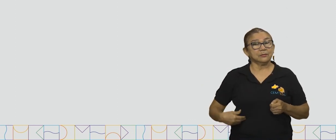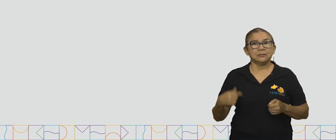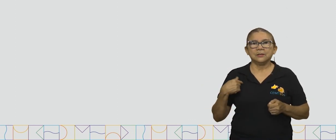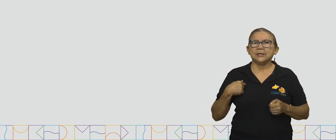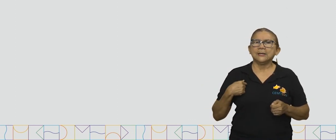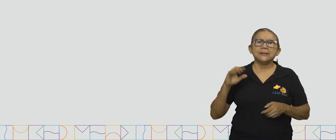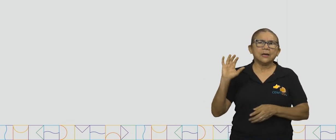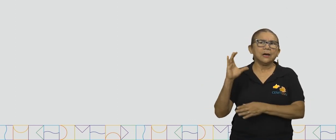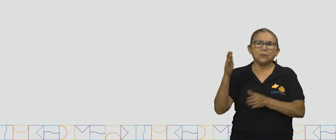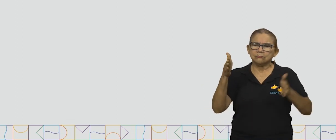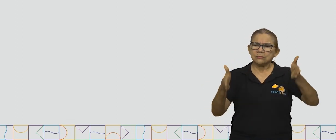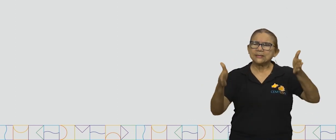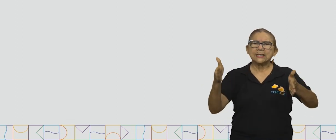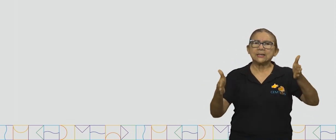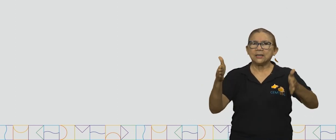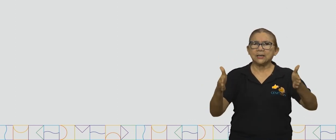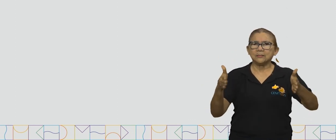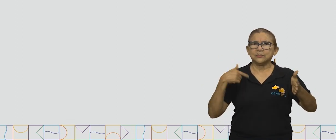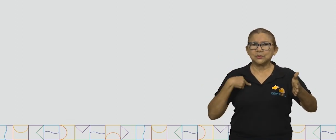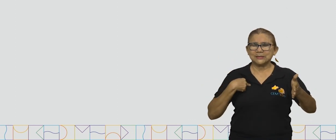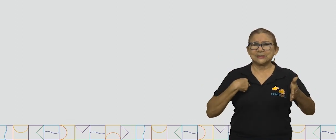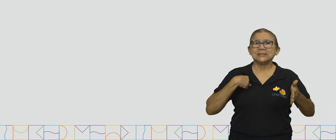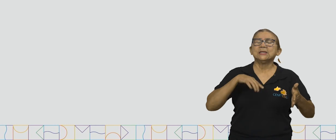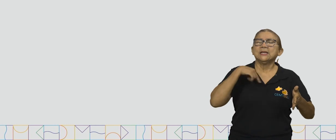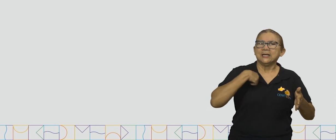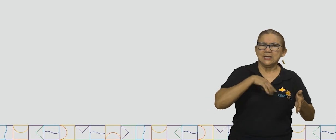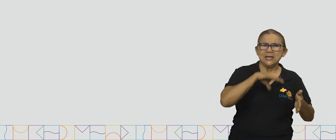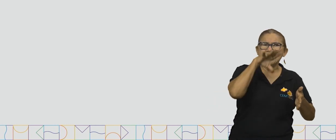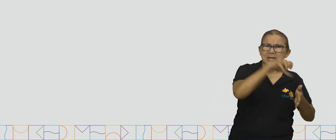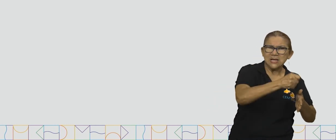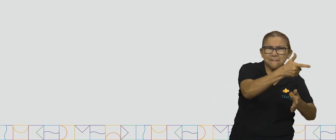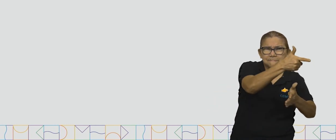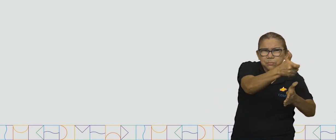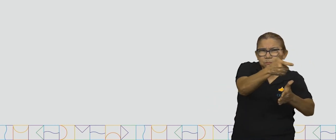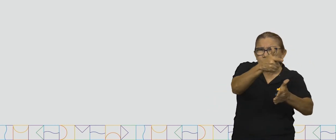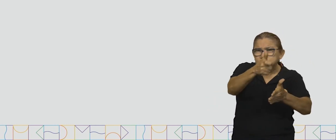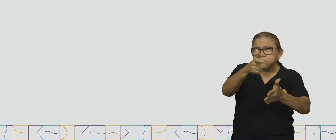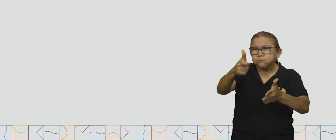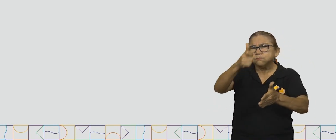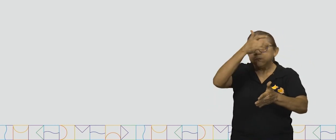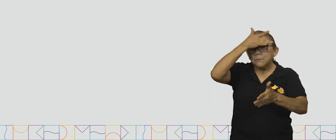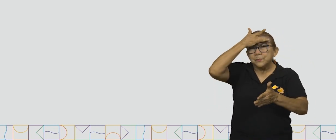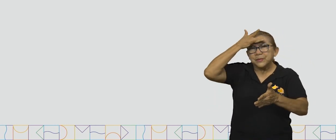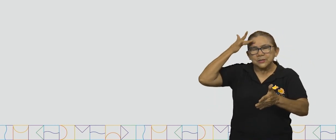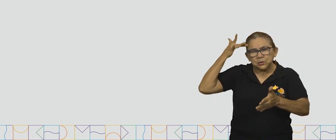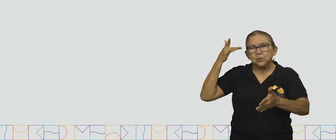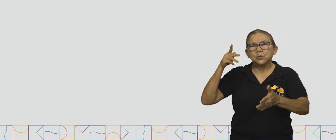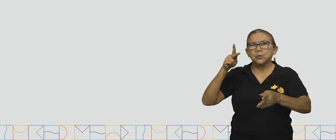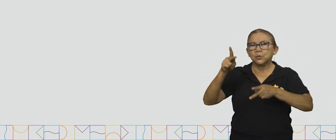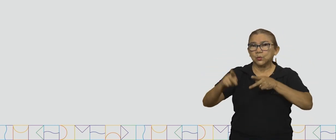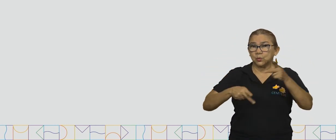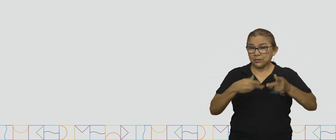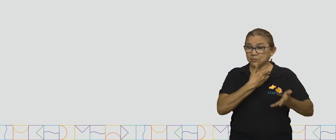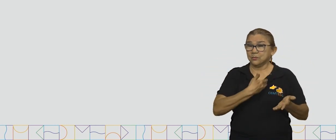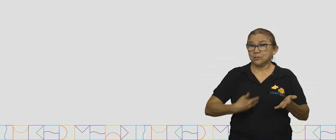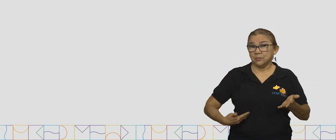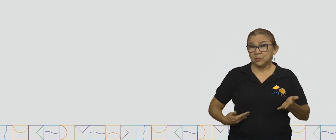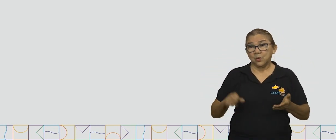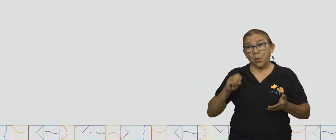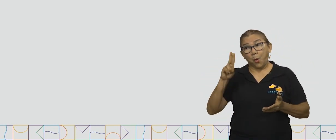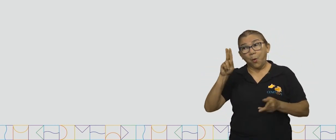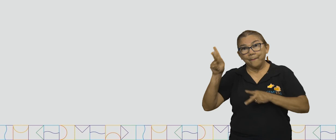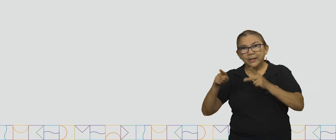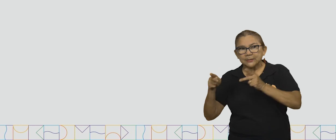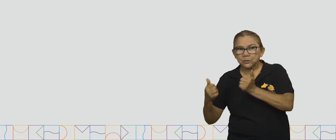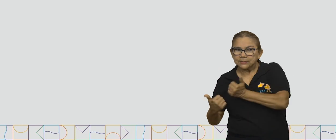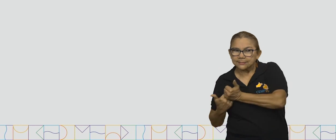período foram os sequestros, a tortura e o assassinato de cidadãos por agentes governamentais ou por milícias apoiadas